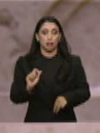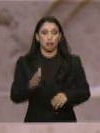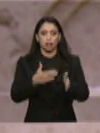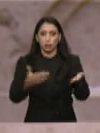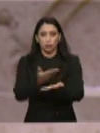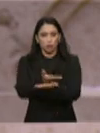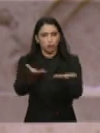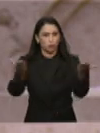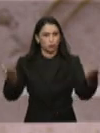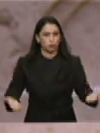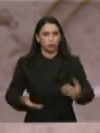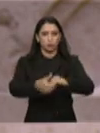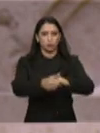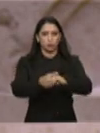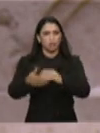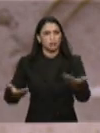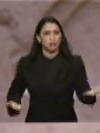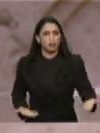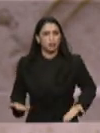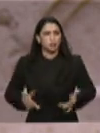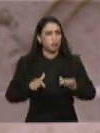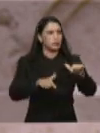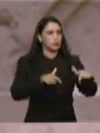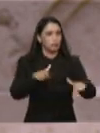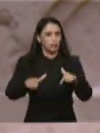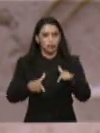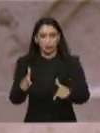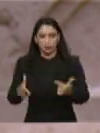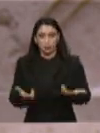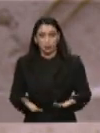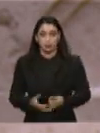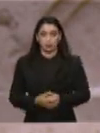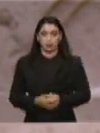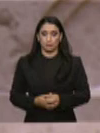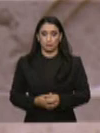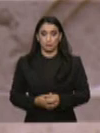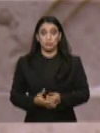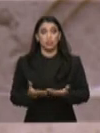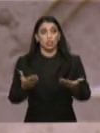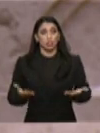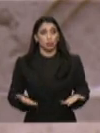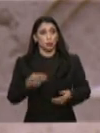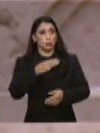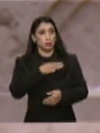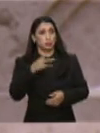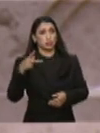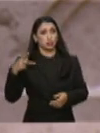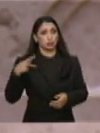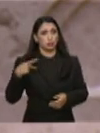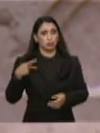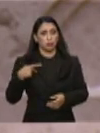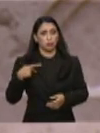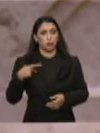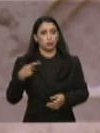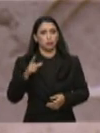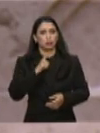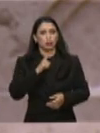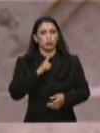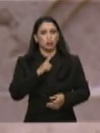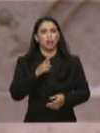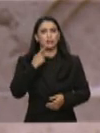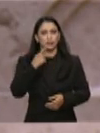a todas, servidores e servidoras. Senhora Presidente, o Ministério Público não poderia deixar de